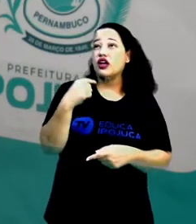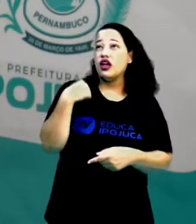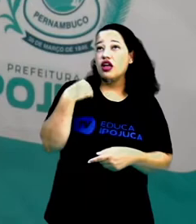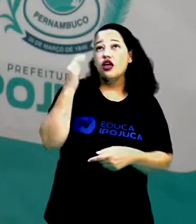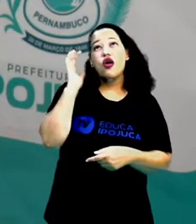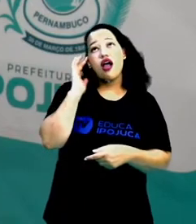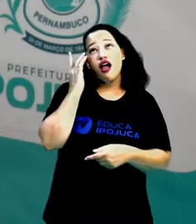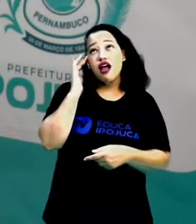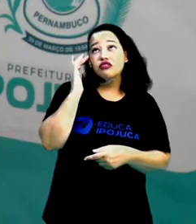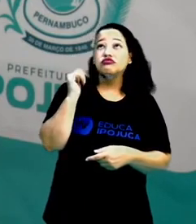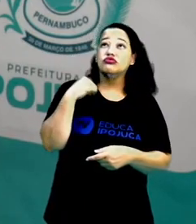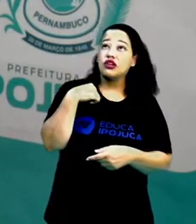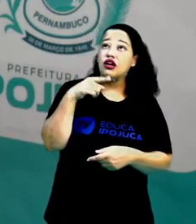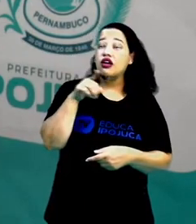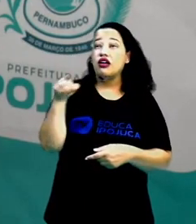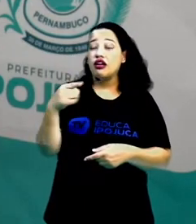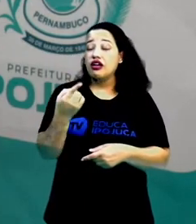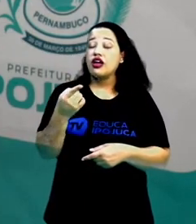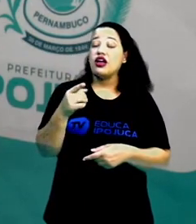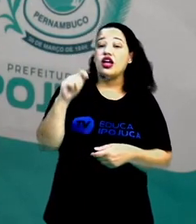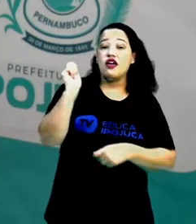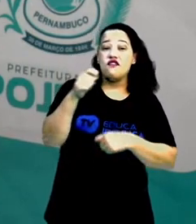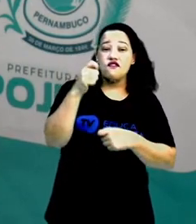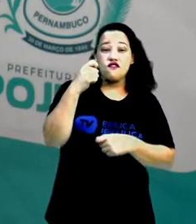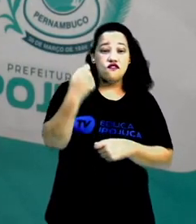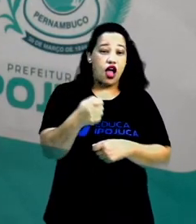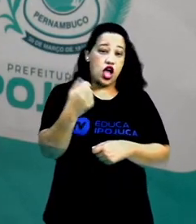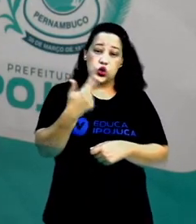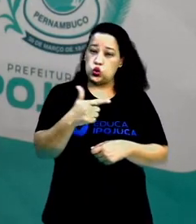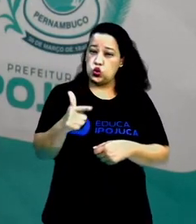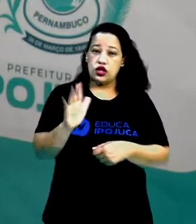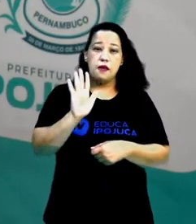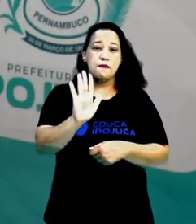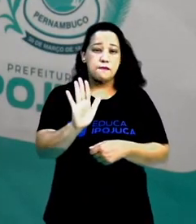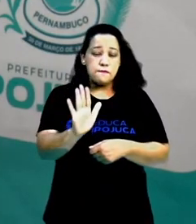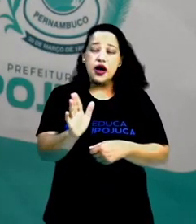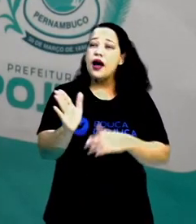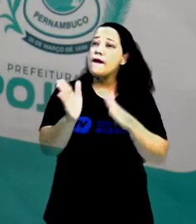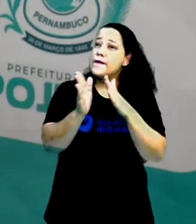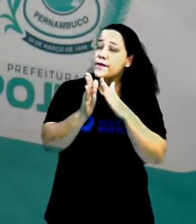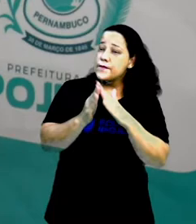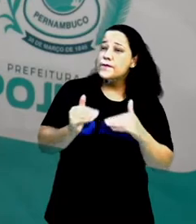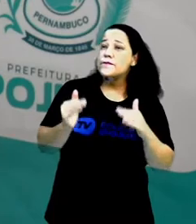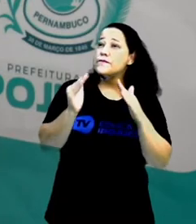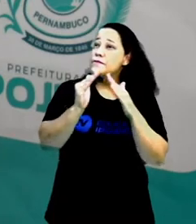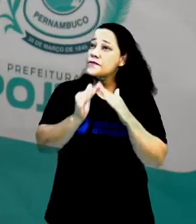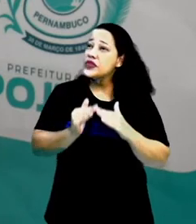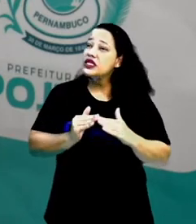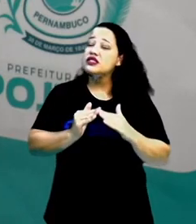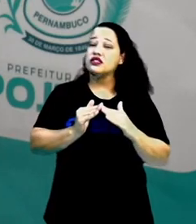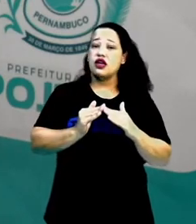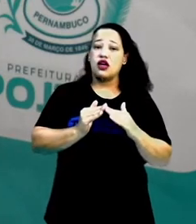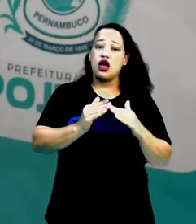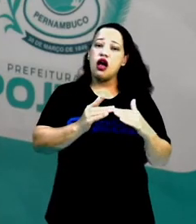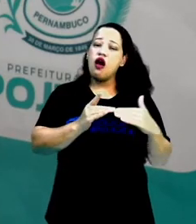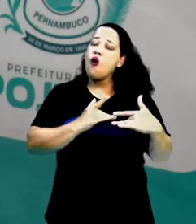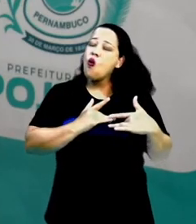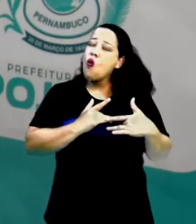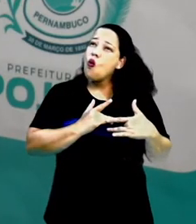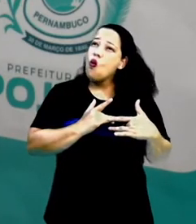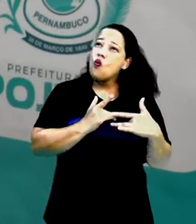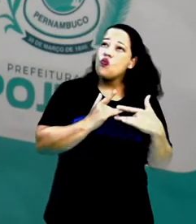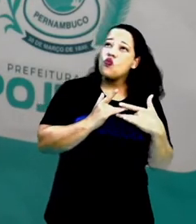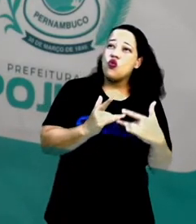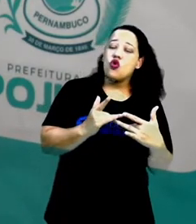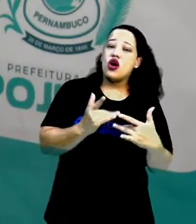não existem, Clara fez esse pedido de todo o coração. Ela queria